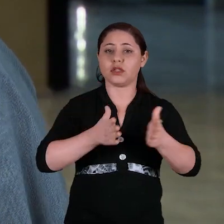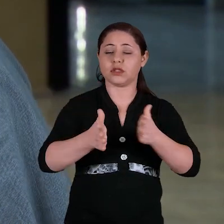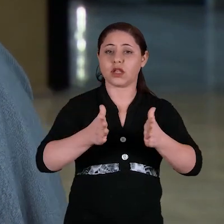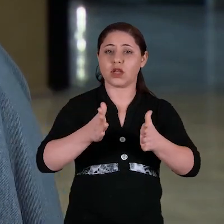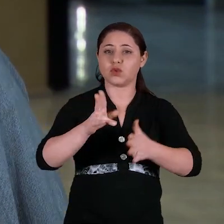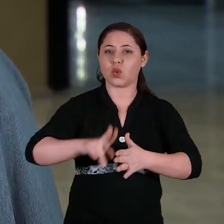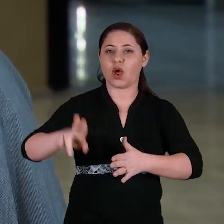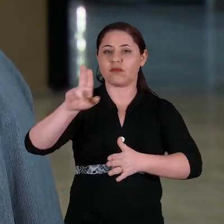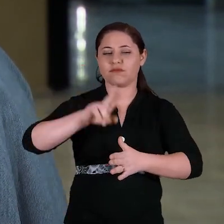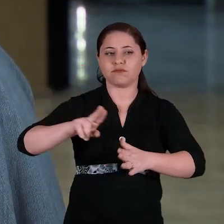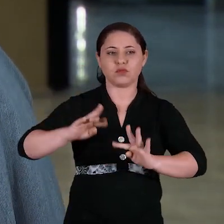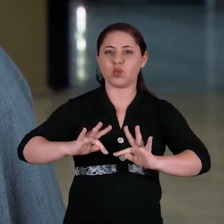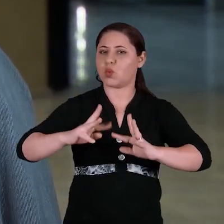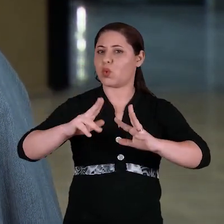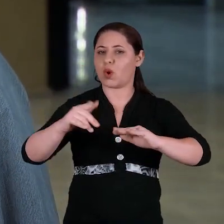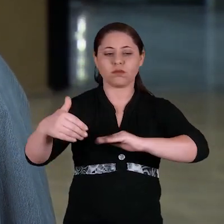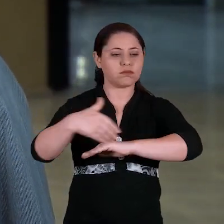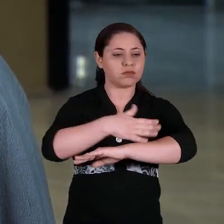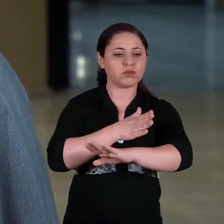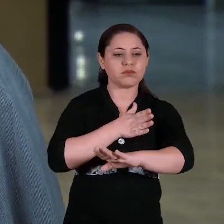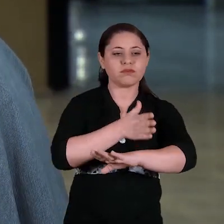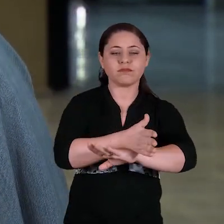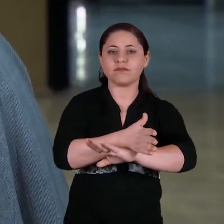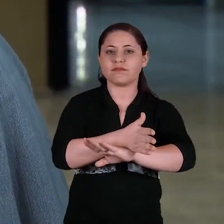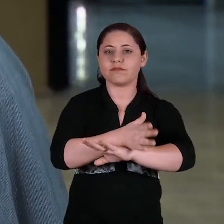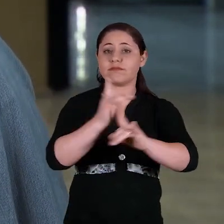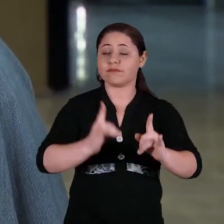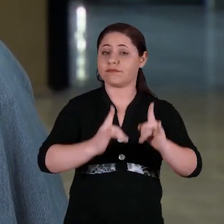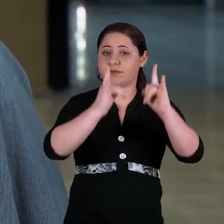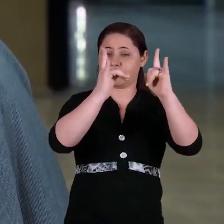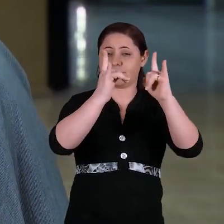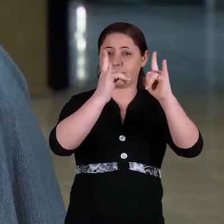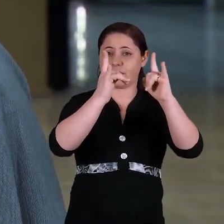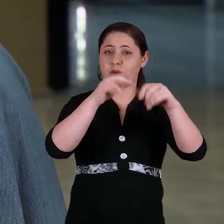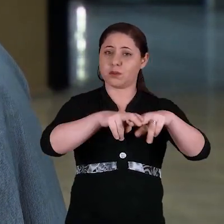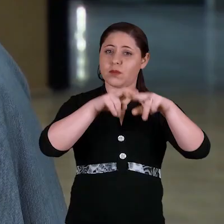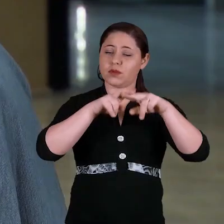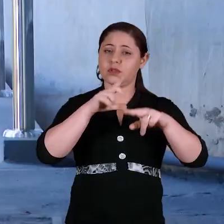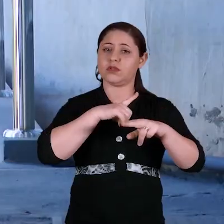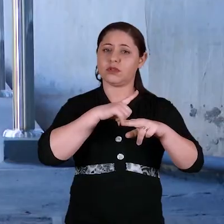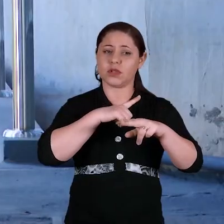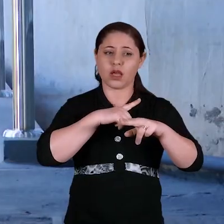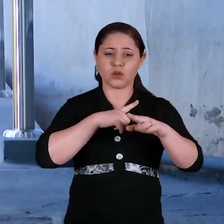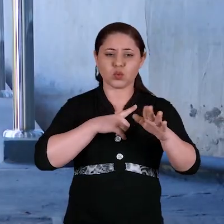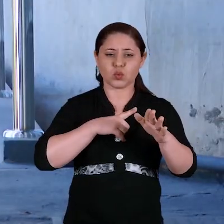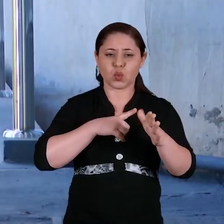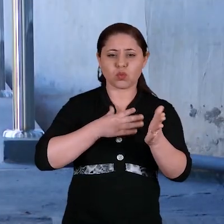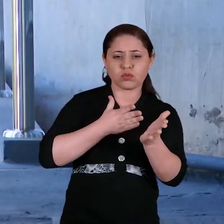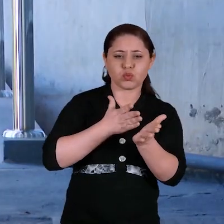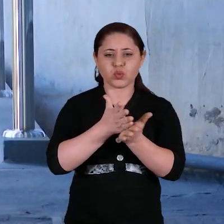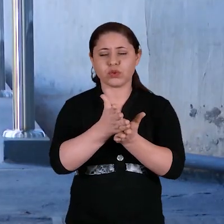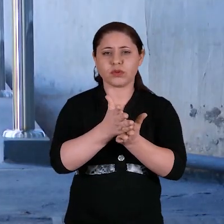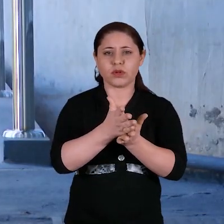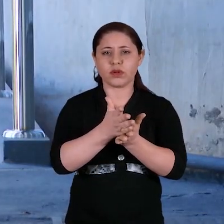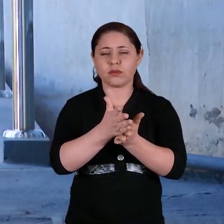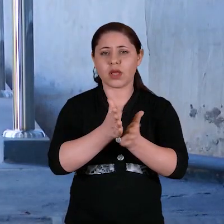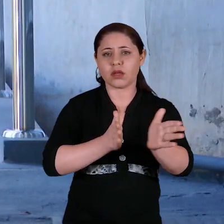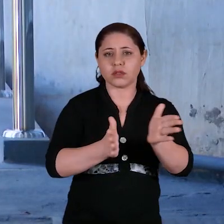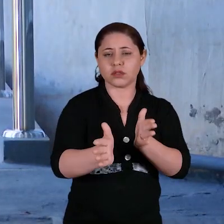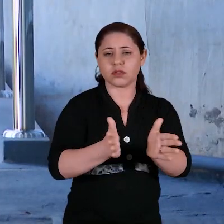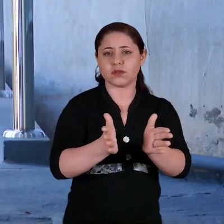às principais dependências do prédio, né? Então, a gente parte de uma rota acessível, que é a rota que